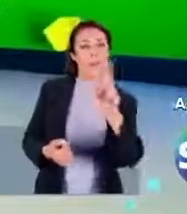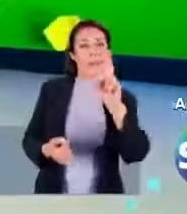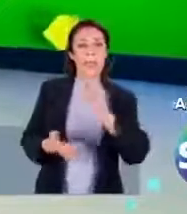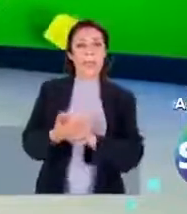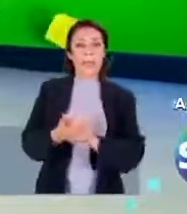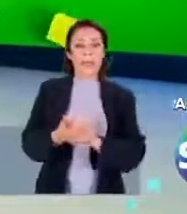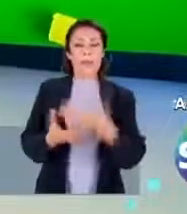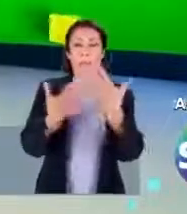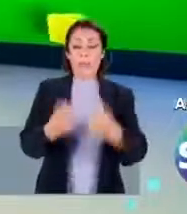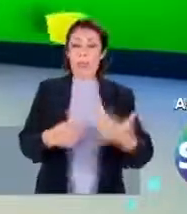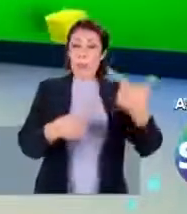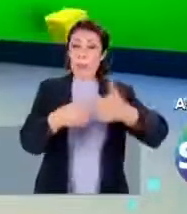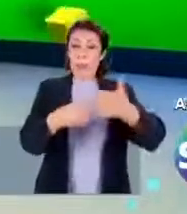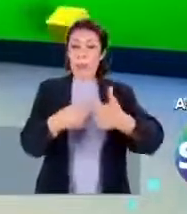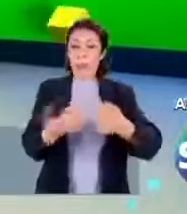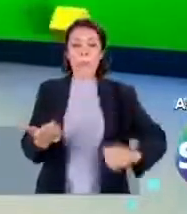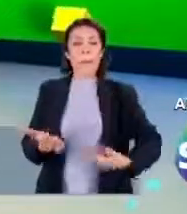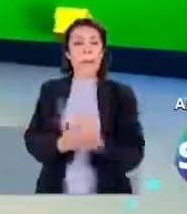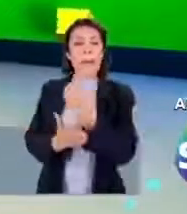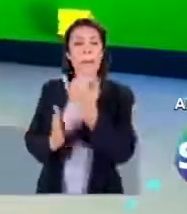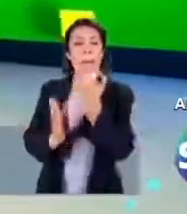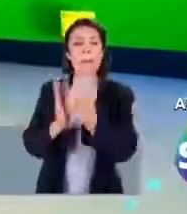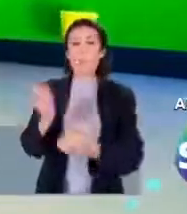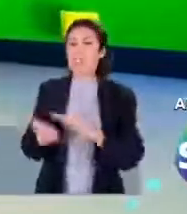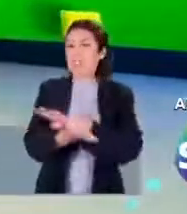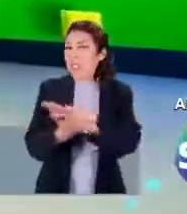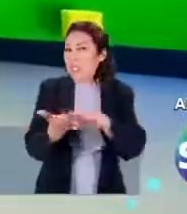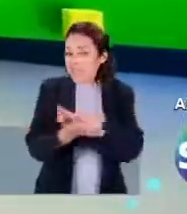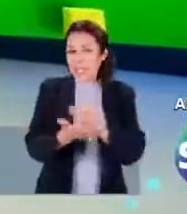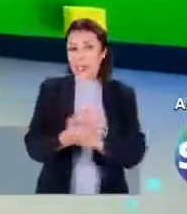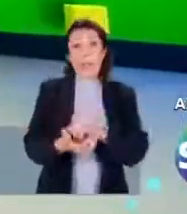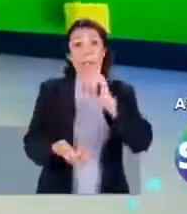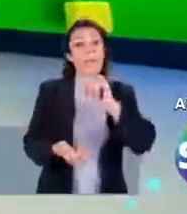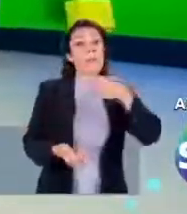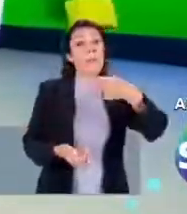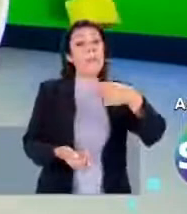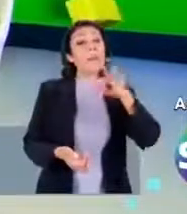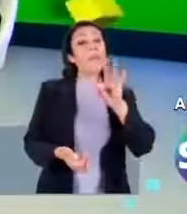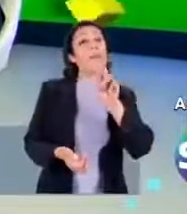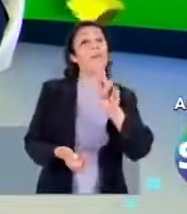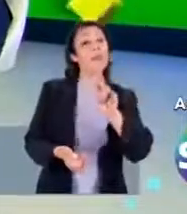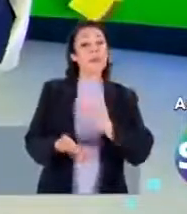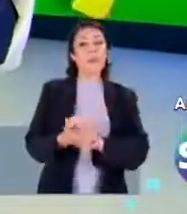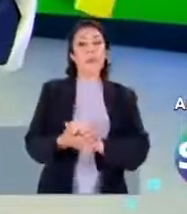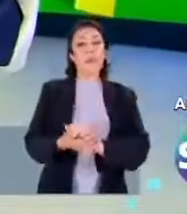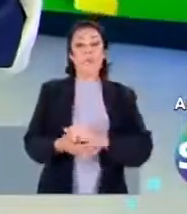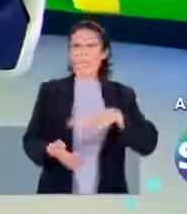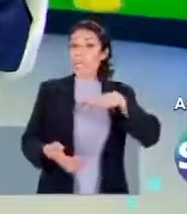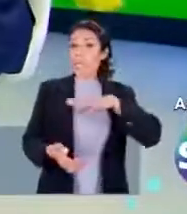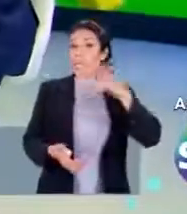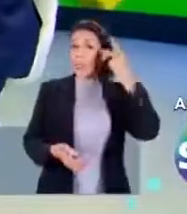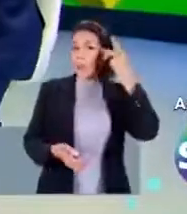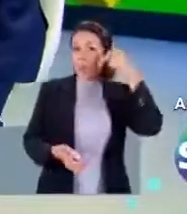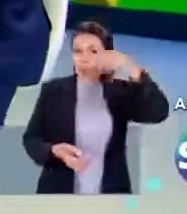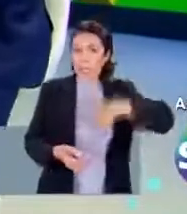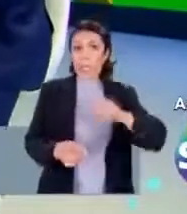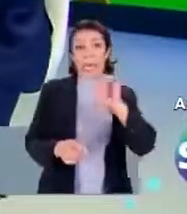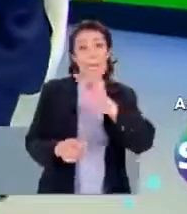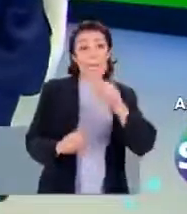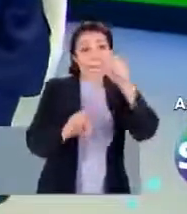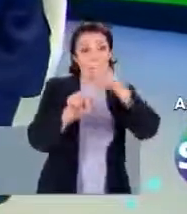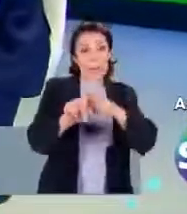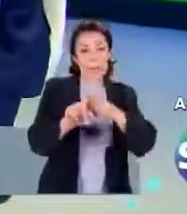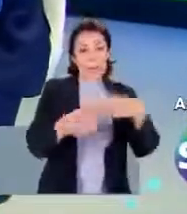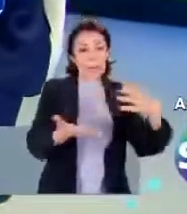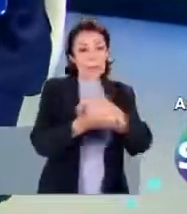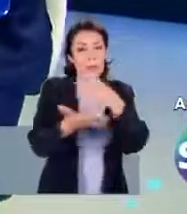no bolso não paga nenhum centavo de imposto o IPTU o IPTU da cidade de São Paulo por mês a recado